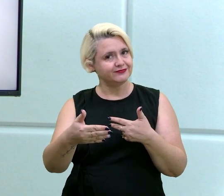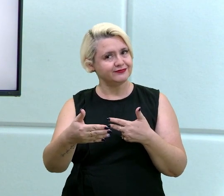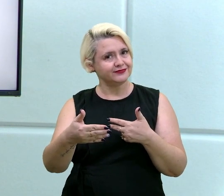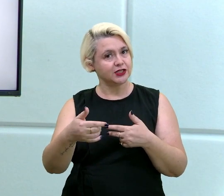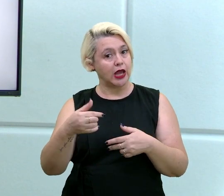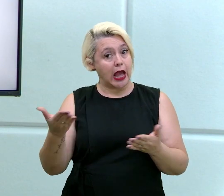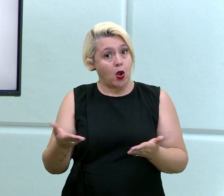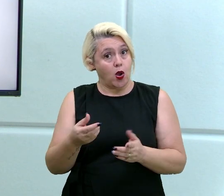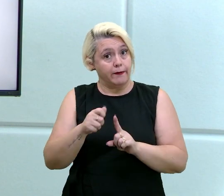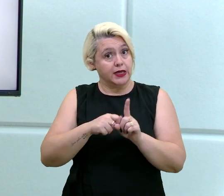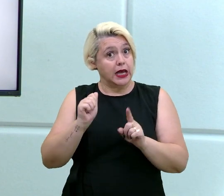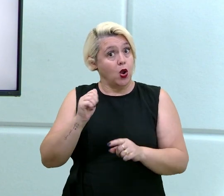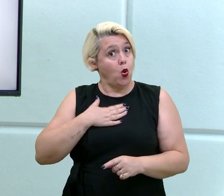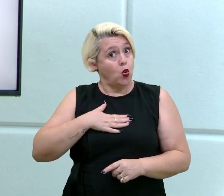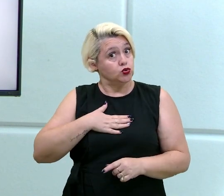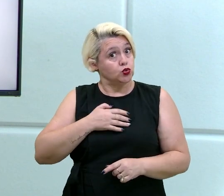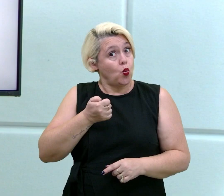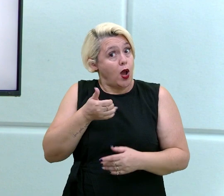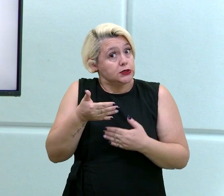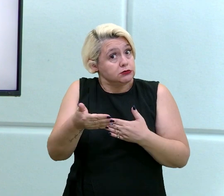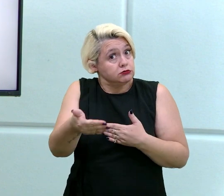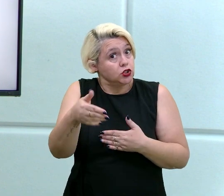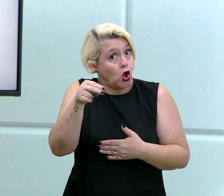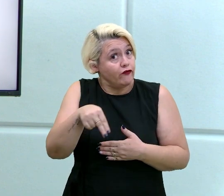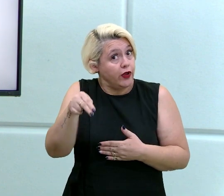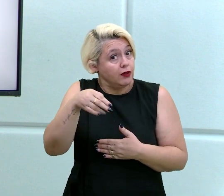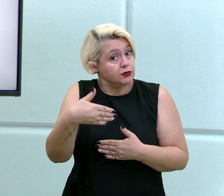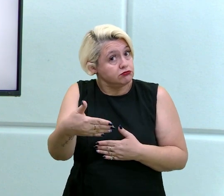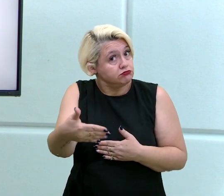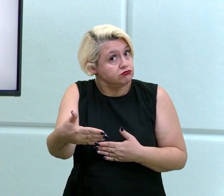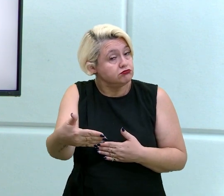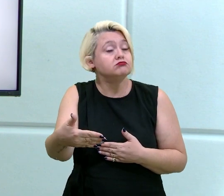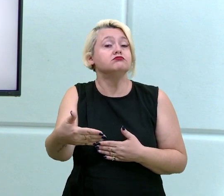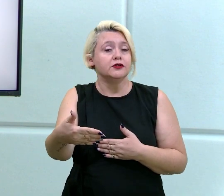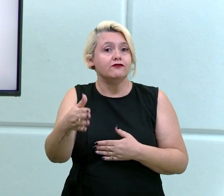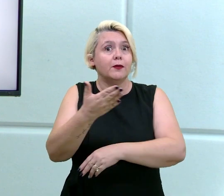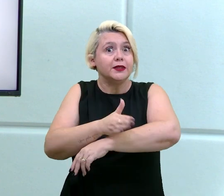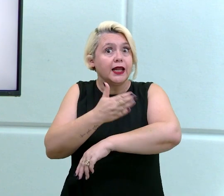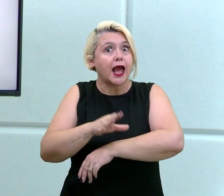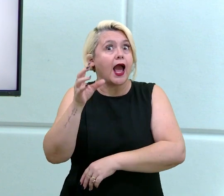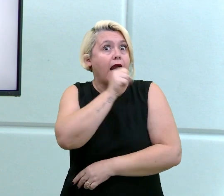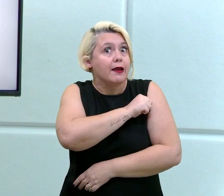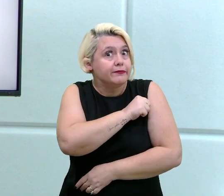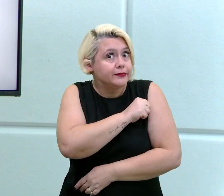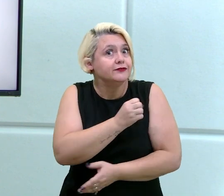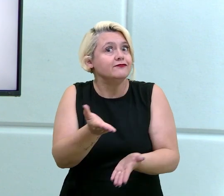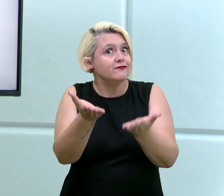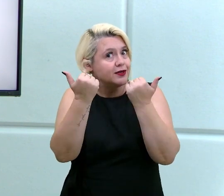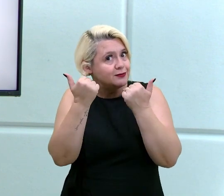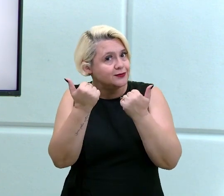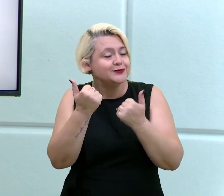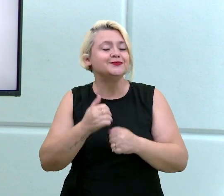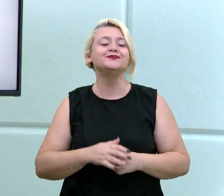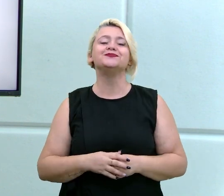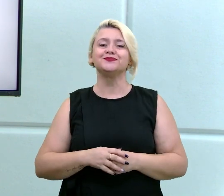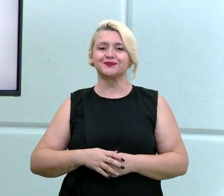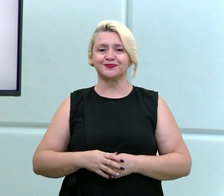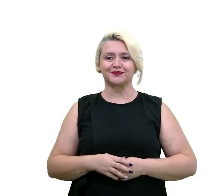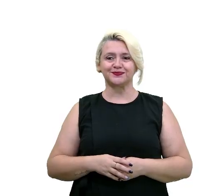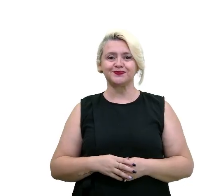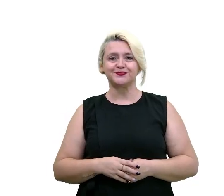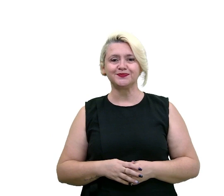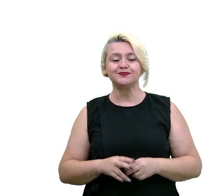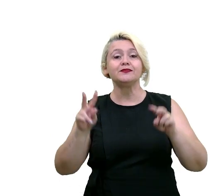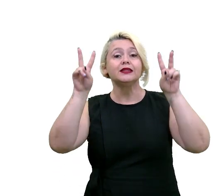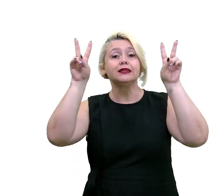ali. Então vamos lá, vamos treinar agora? Já, para ontem, vamos.